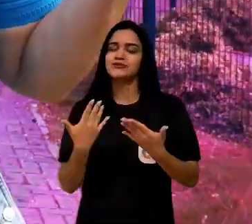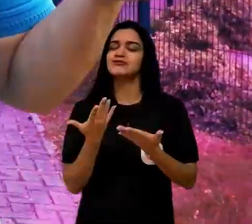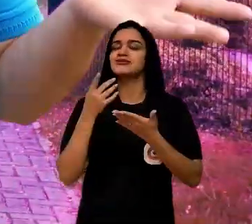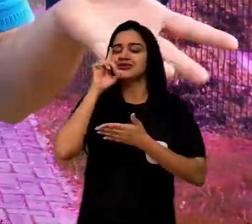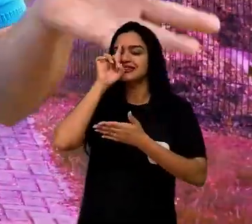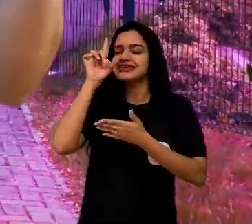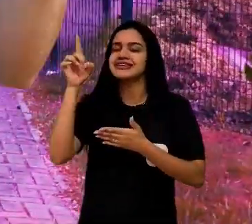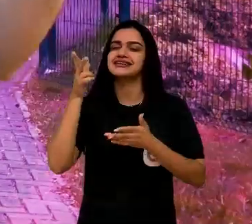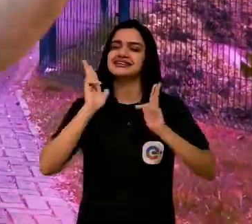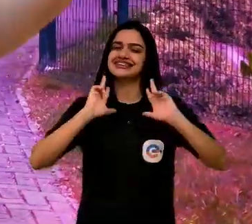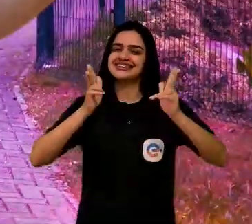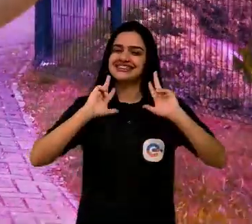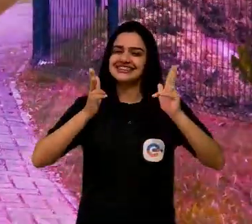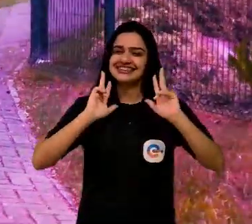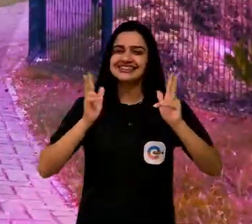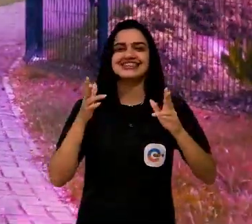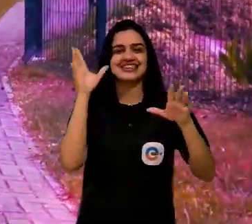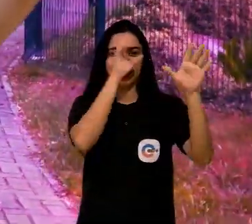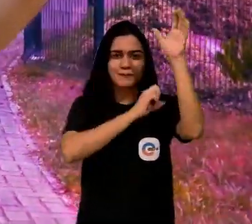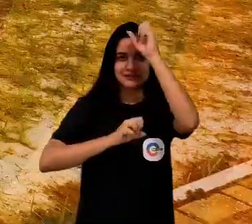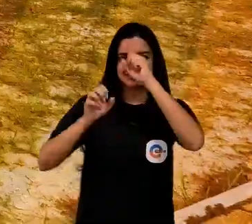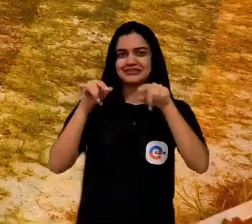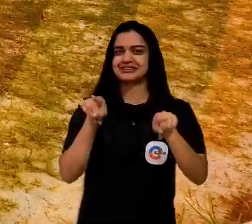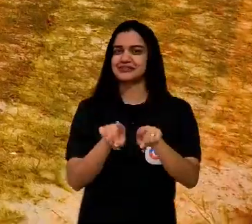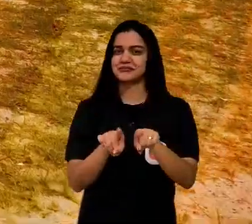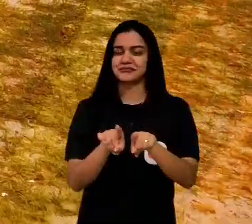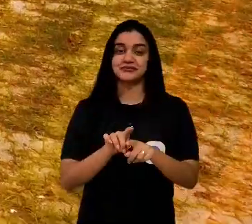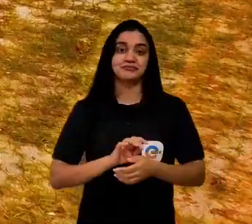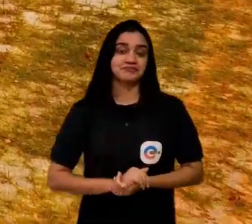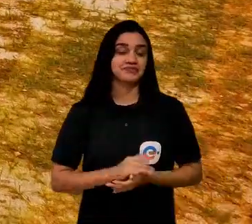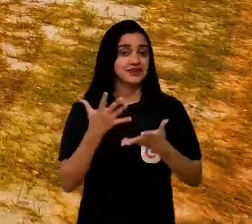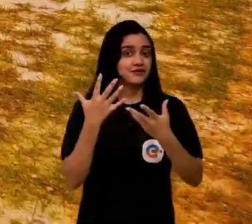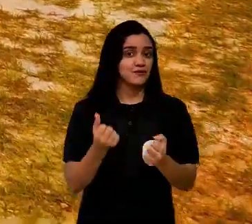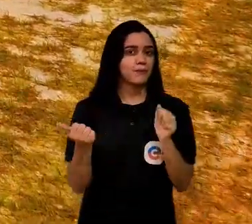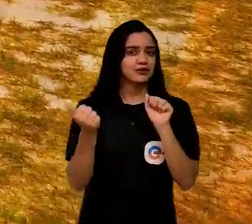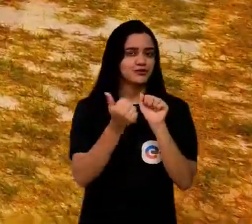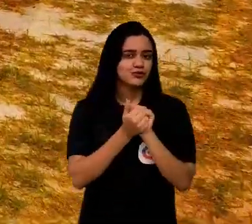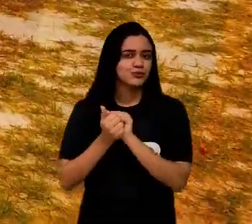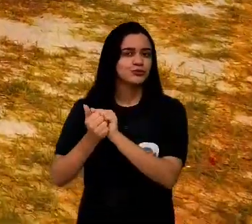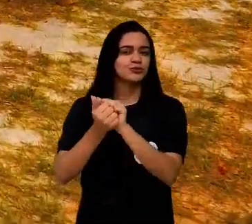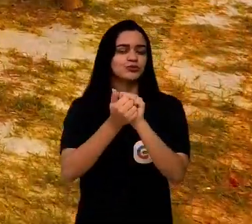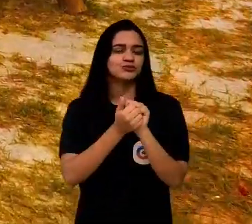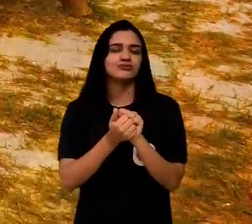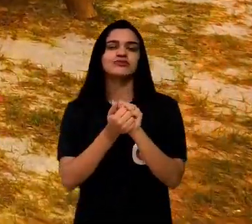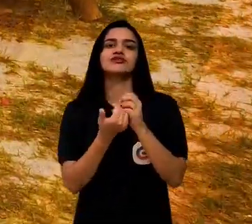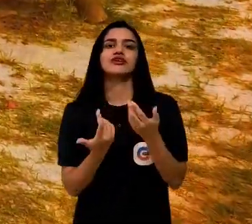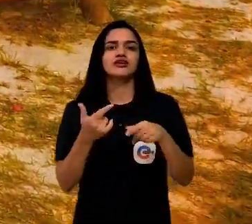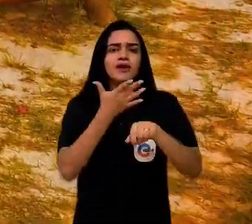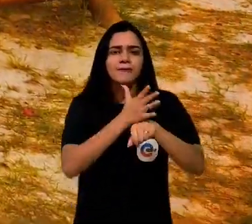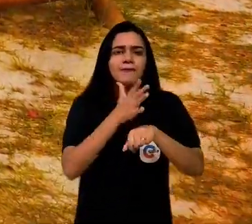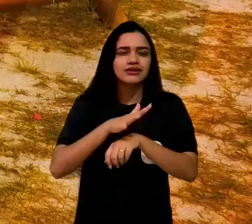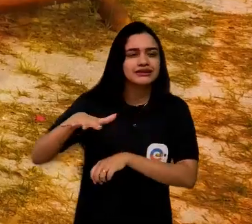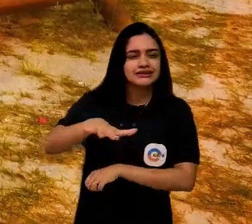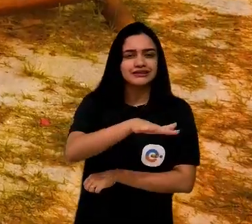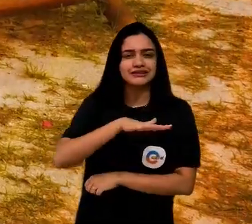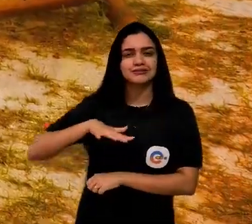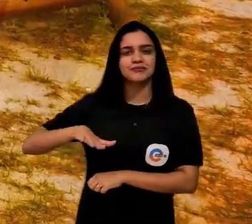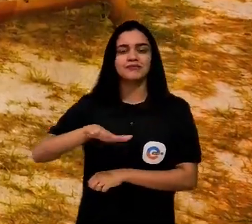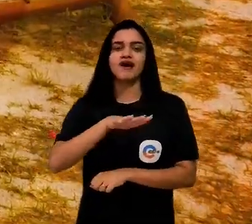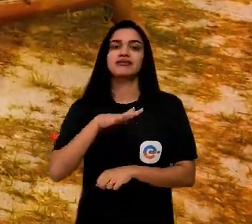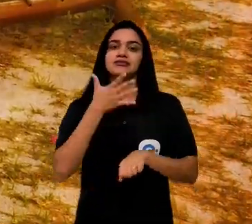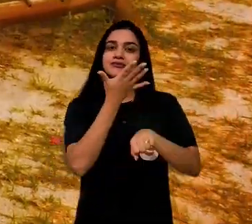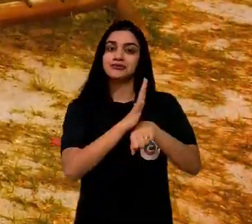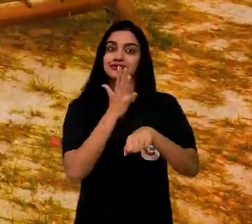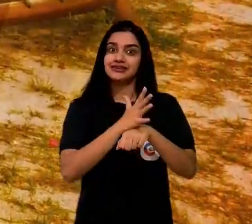muita diversão e aprendizado. Vamos juntos explorar esse espaço e realizar muitas atividades